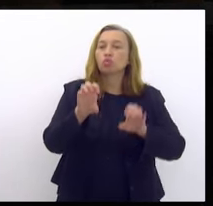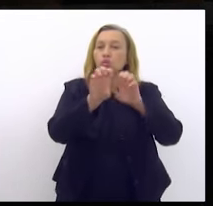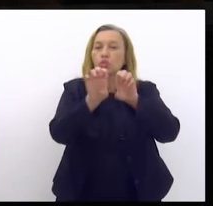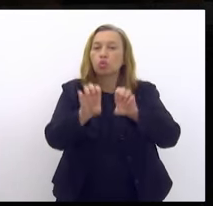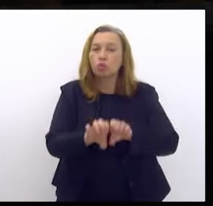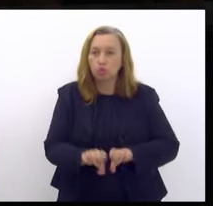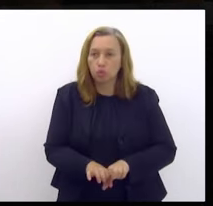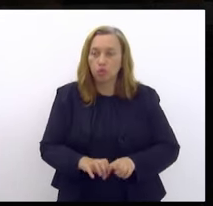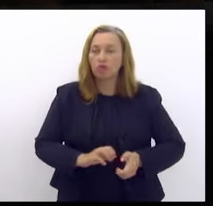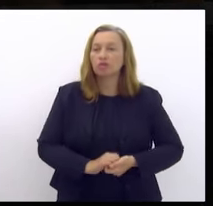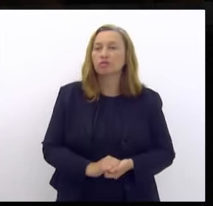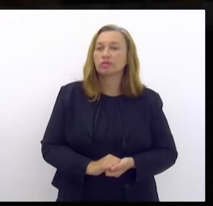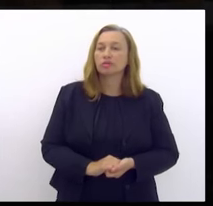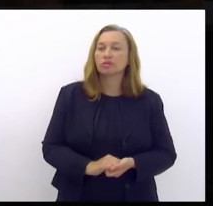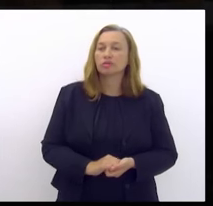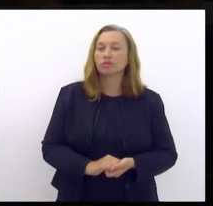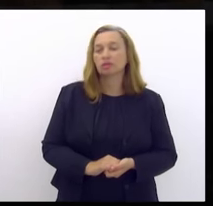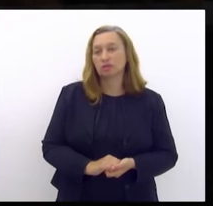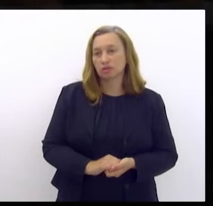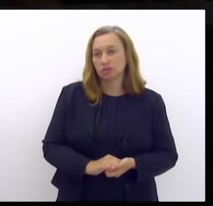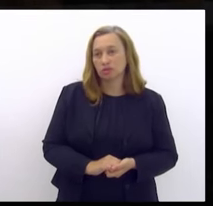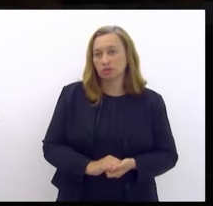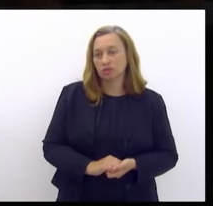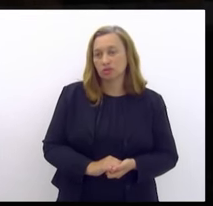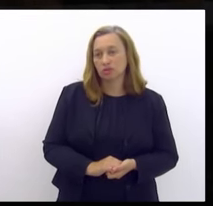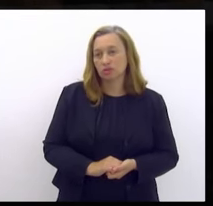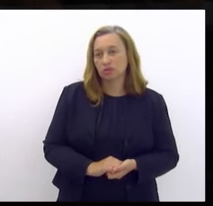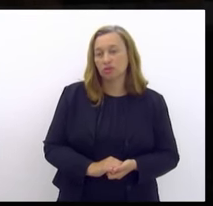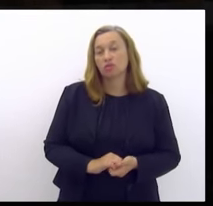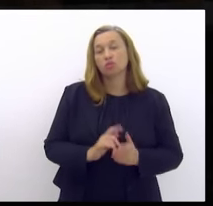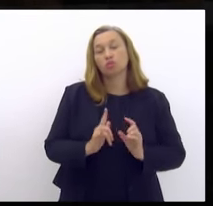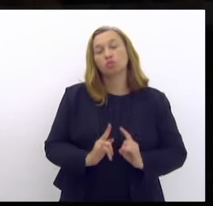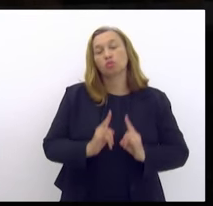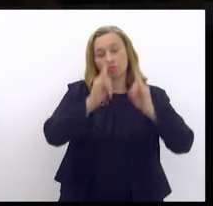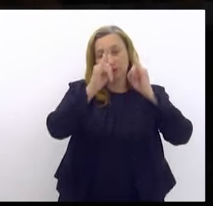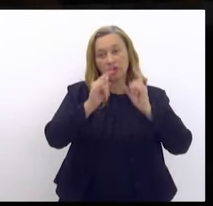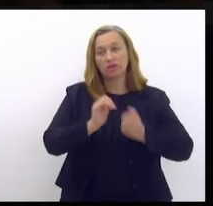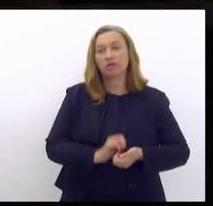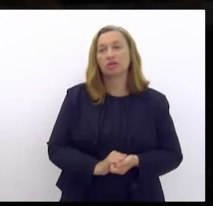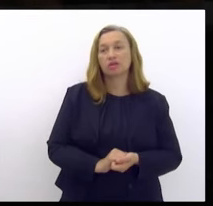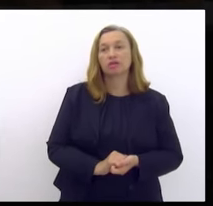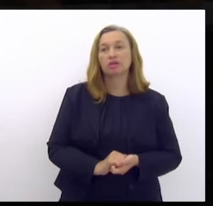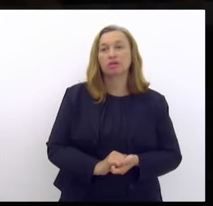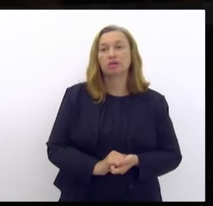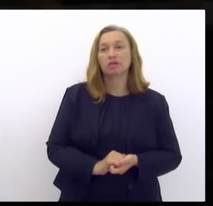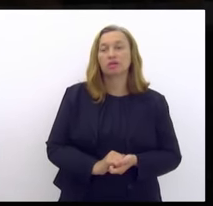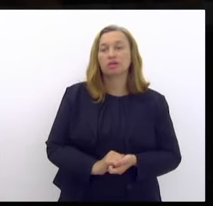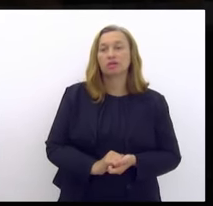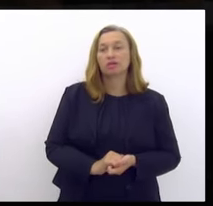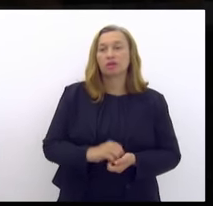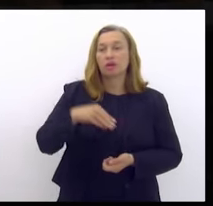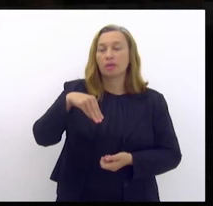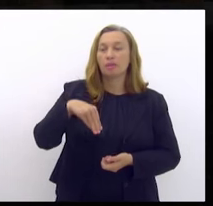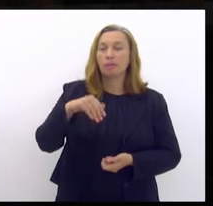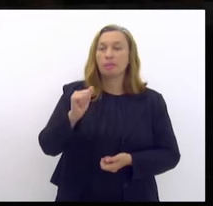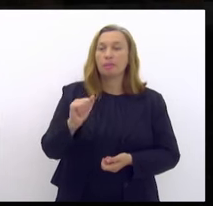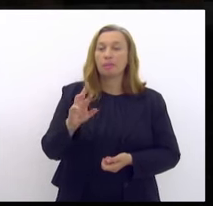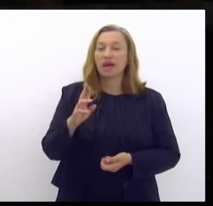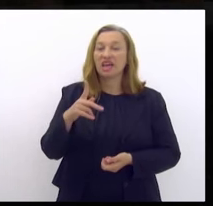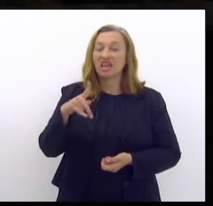estrutura, porque estrutura do prédio, estrutura da marquise,